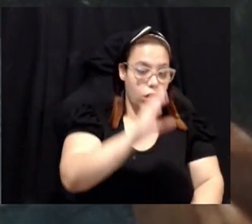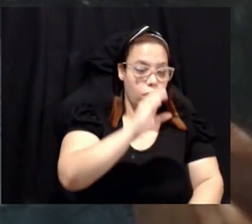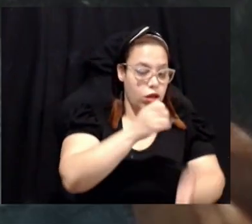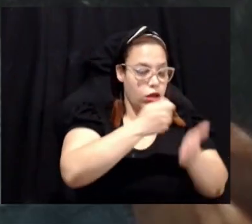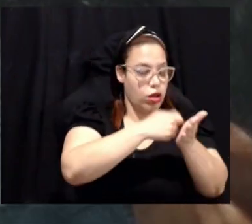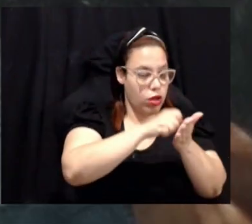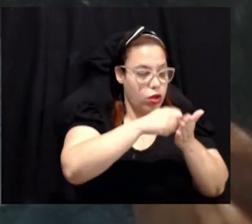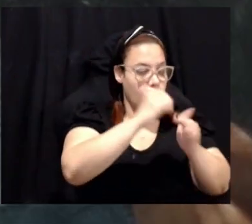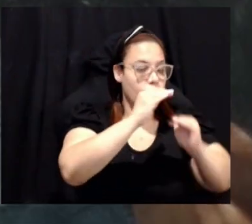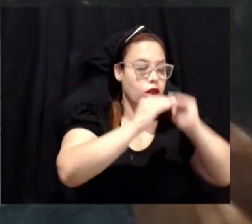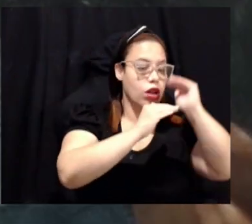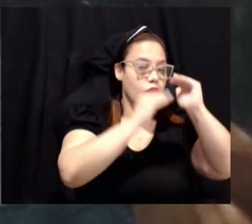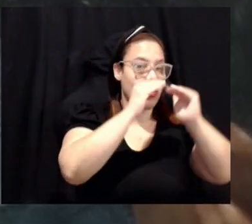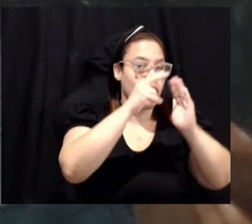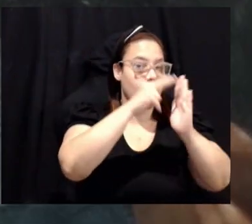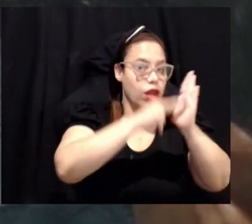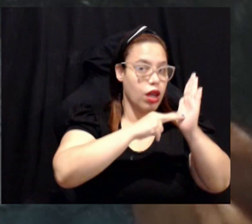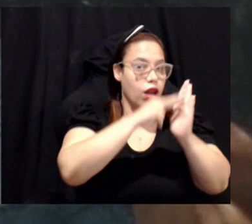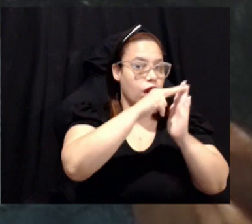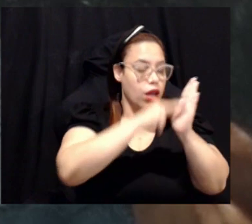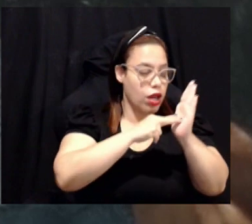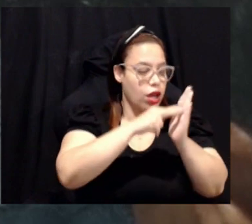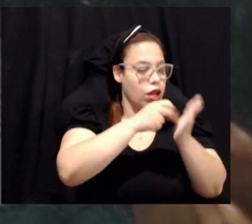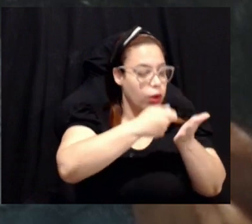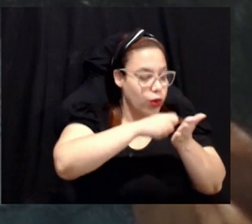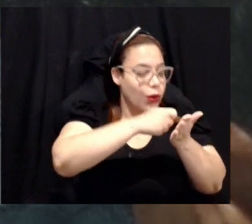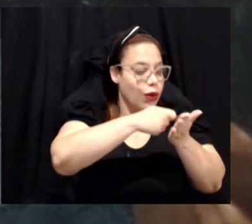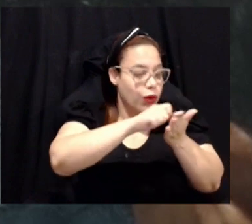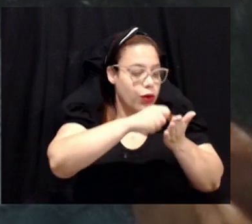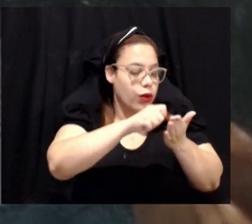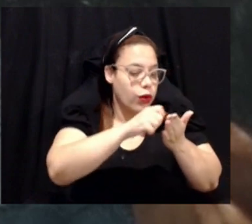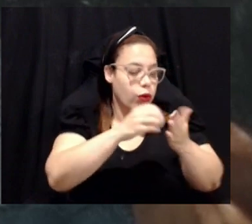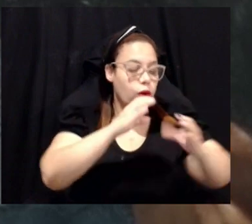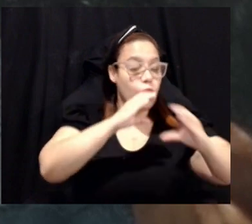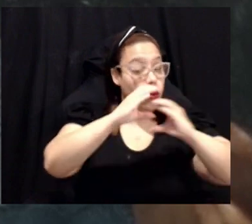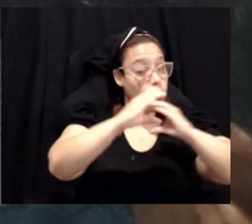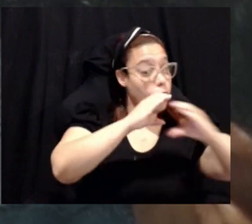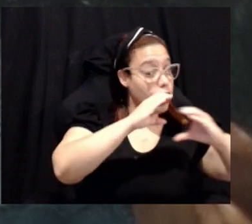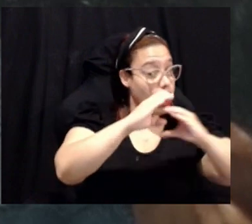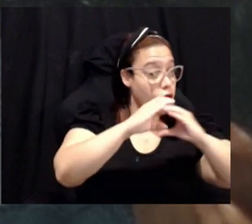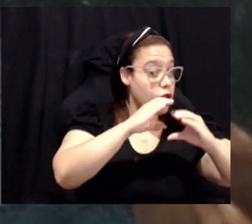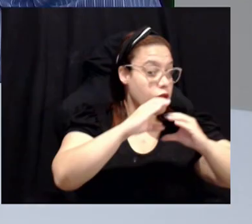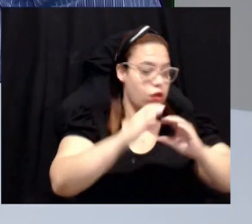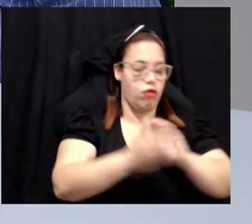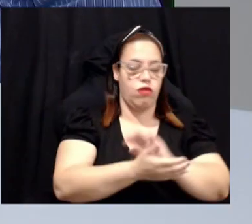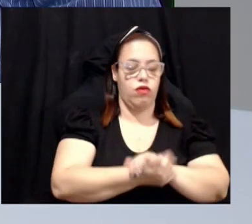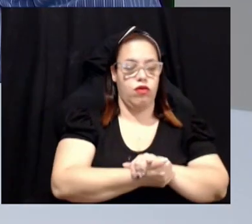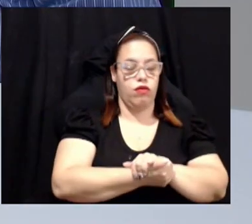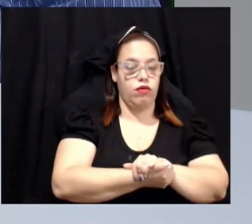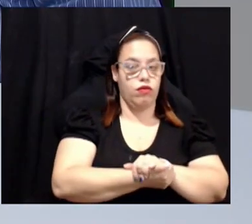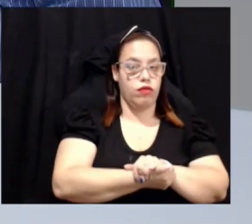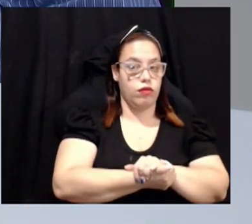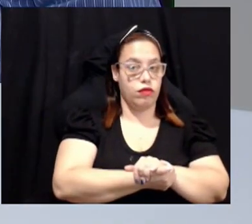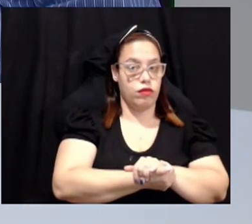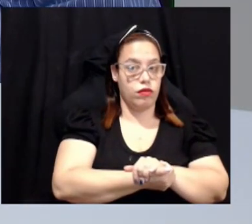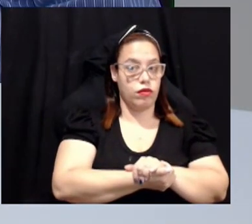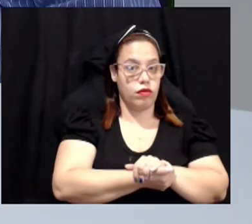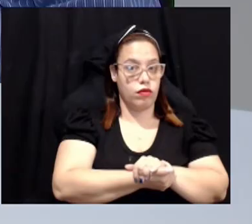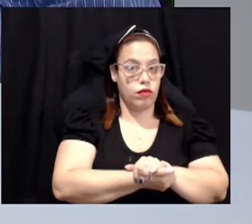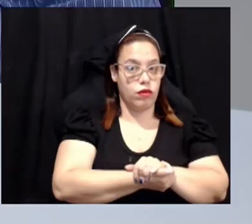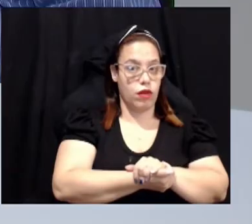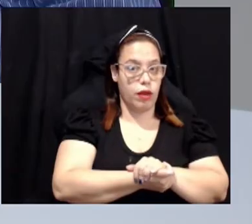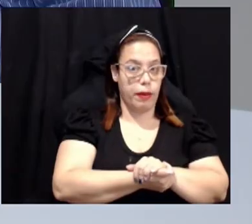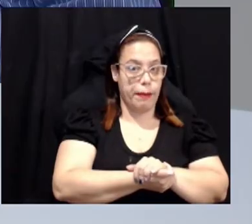na leitura, na escrita, na comunicação. E aí são habilidades e competências que ele